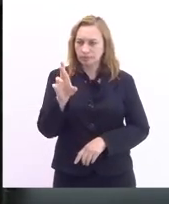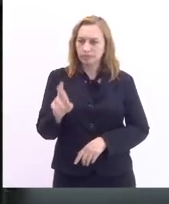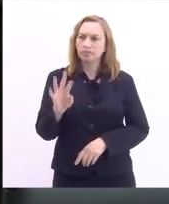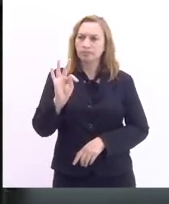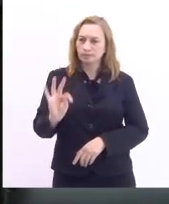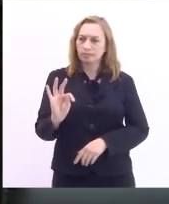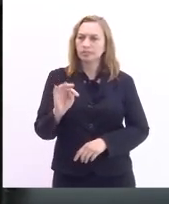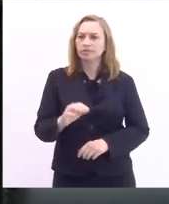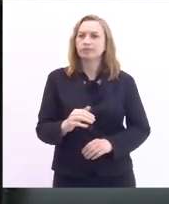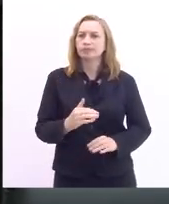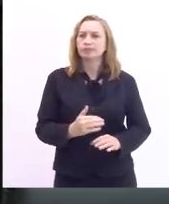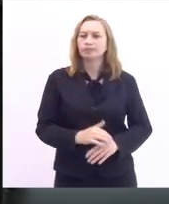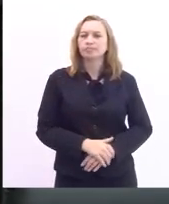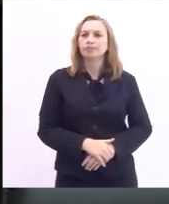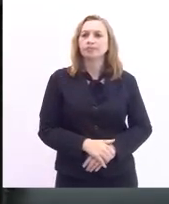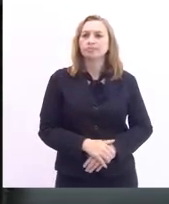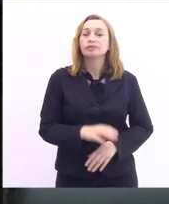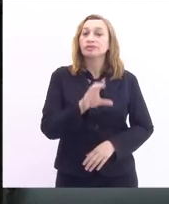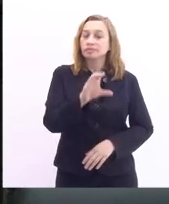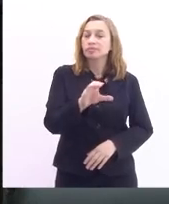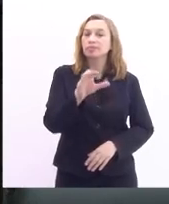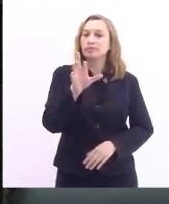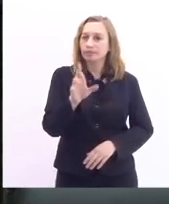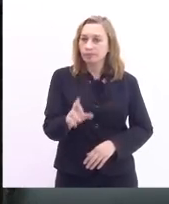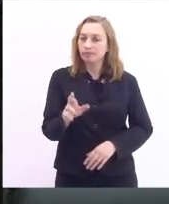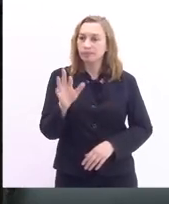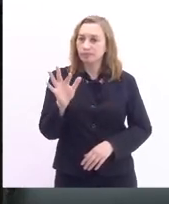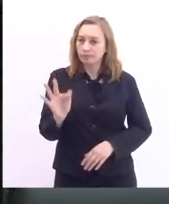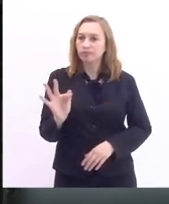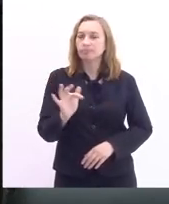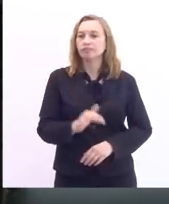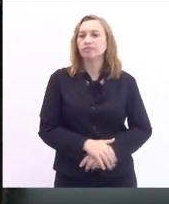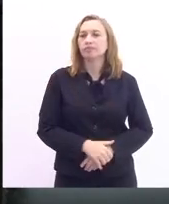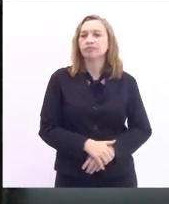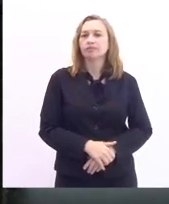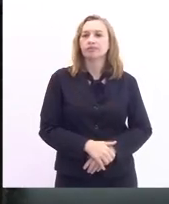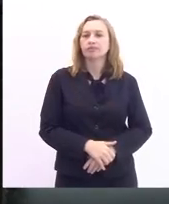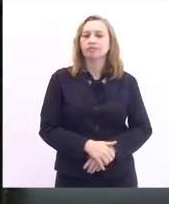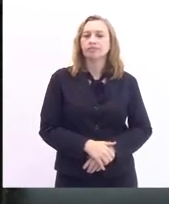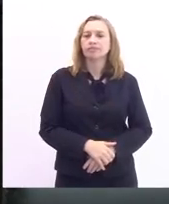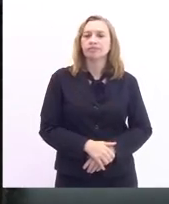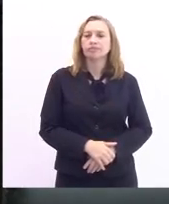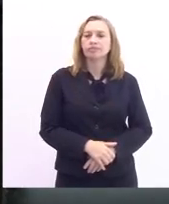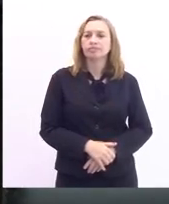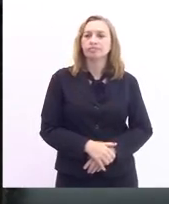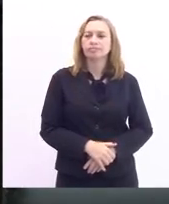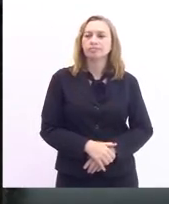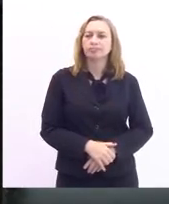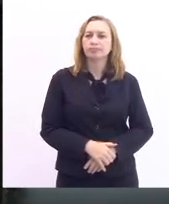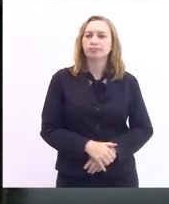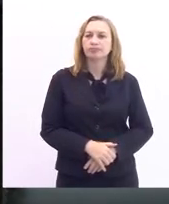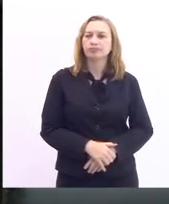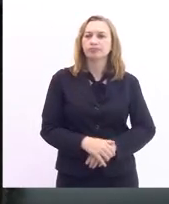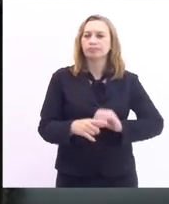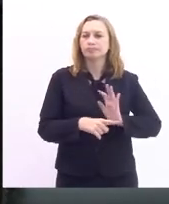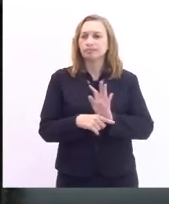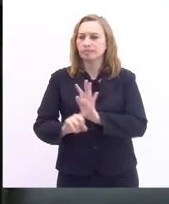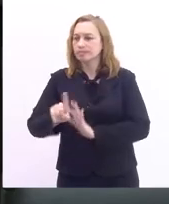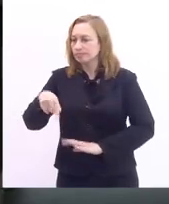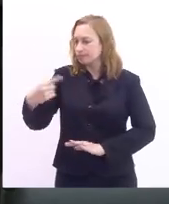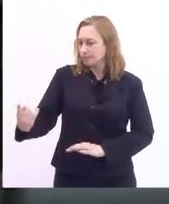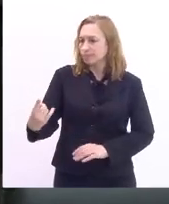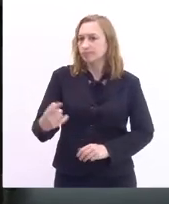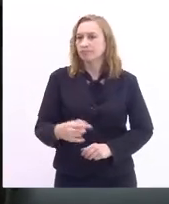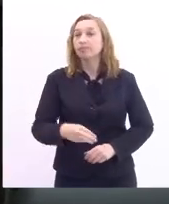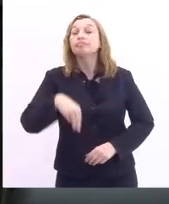seja do crp no do CST porque é um relatório cft para que isso sirva de farol para os outros